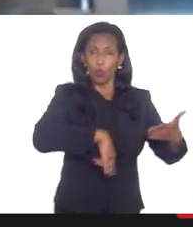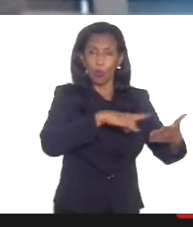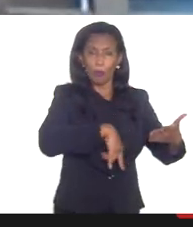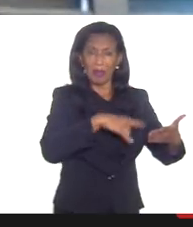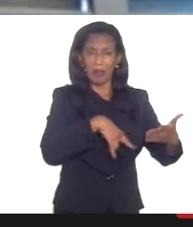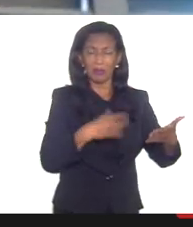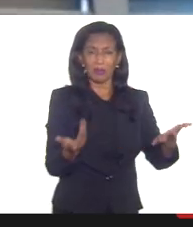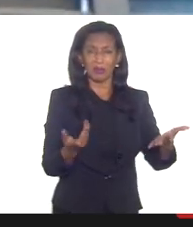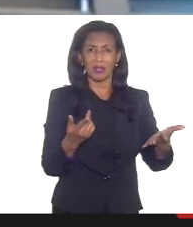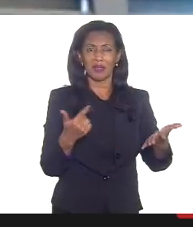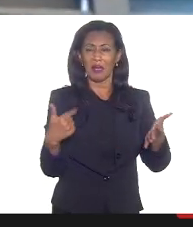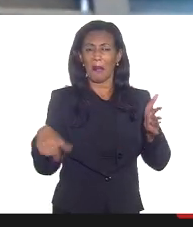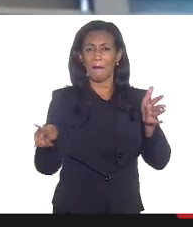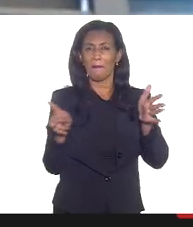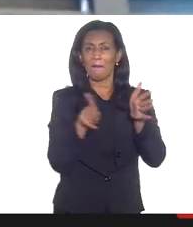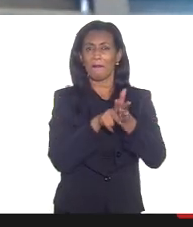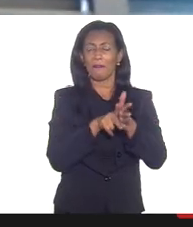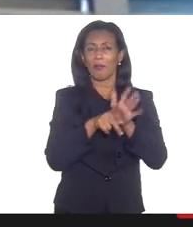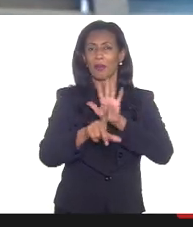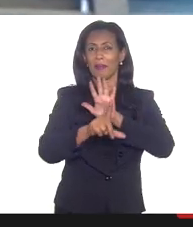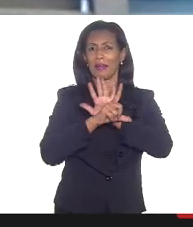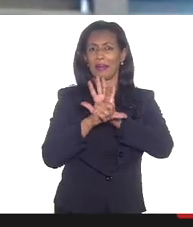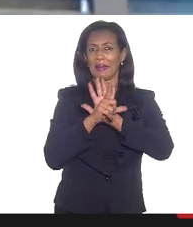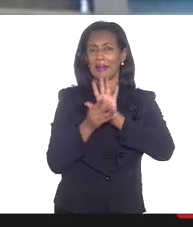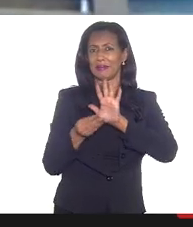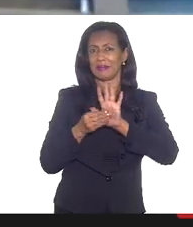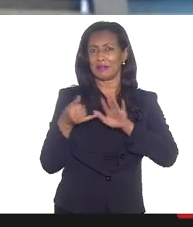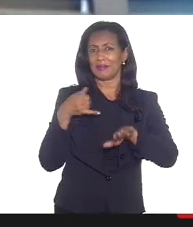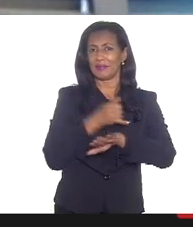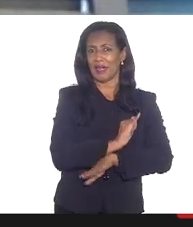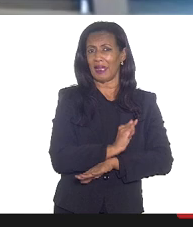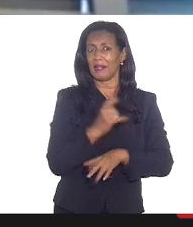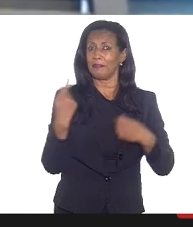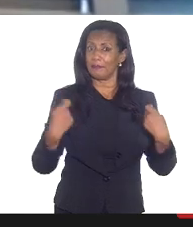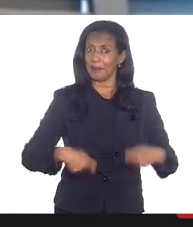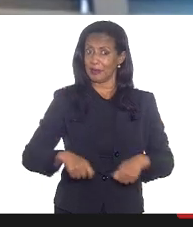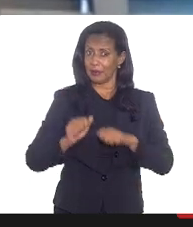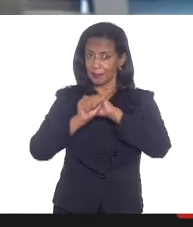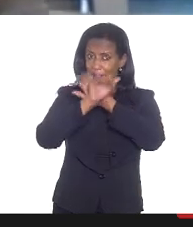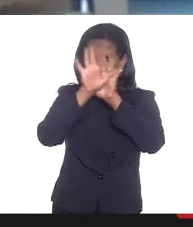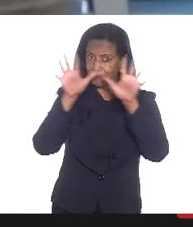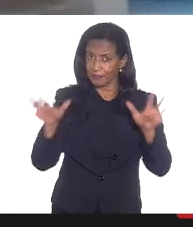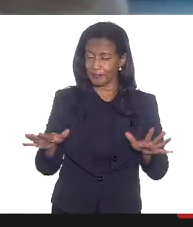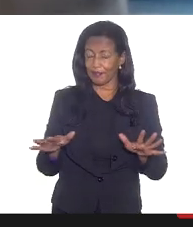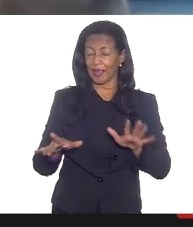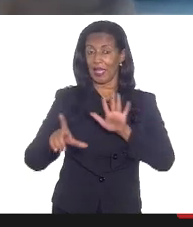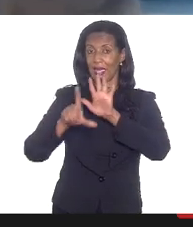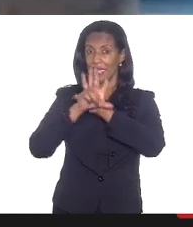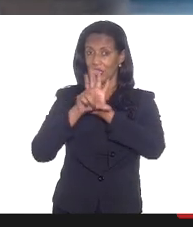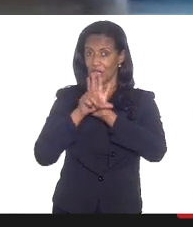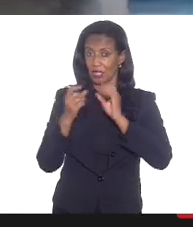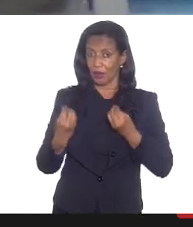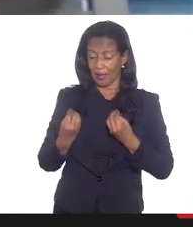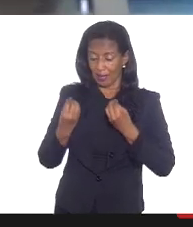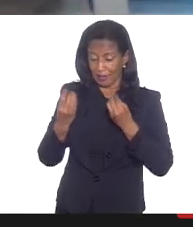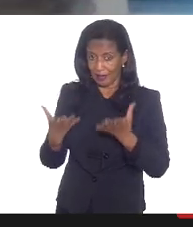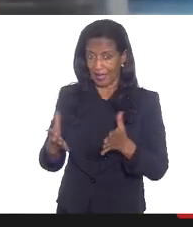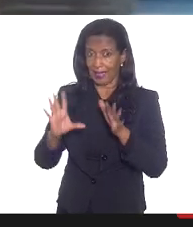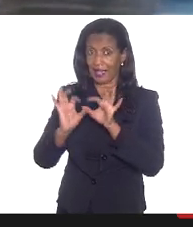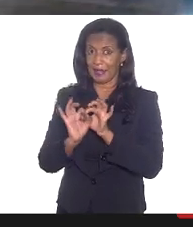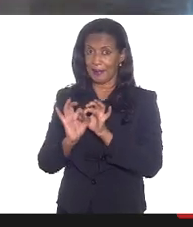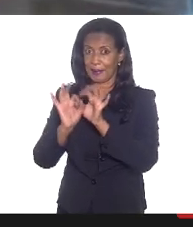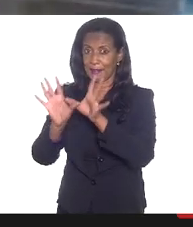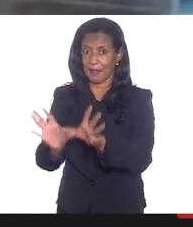sequer da própria legislação. Então, é preciso a gente ter clareza que a legislação ela dá uma certa